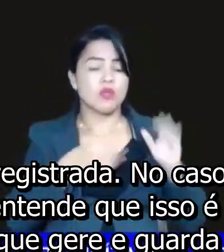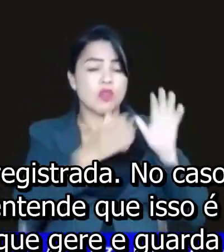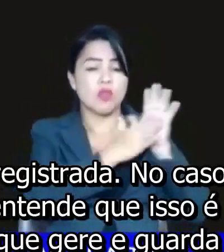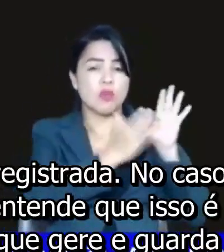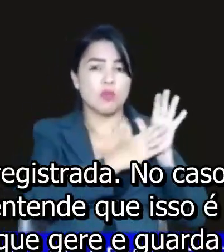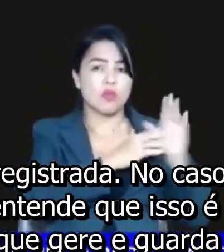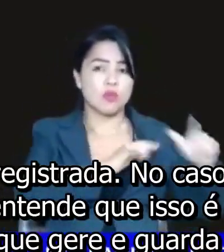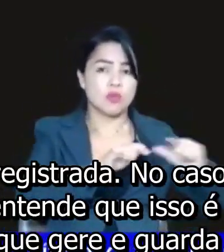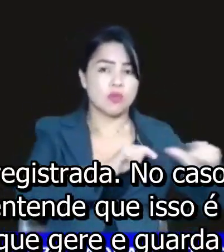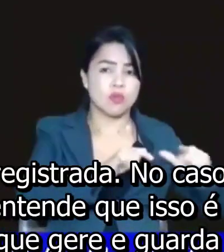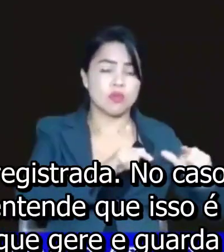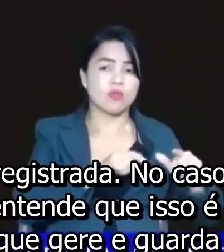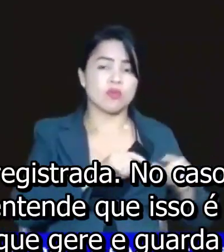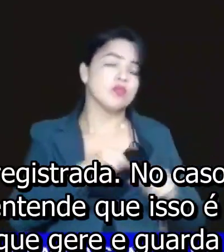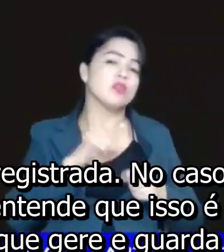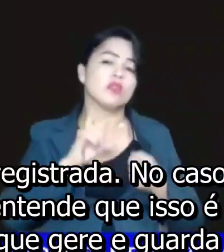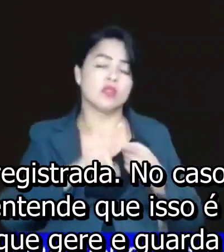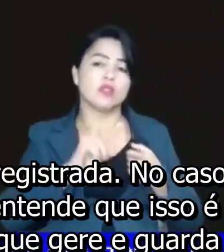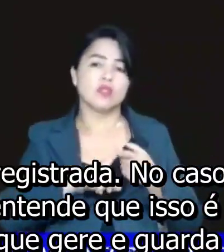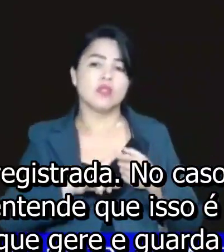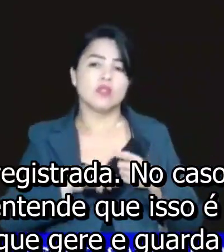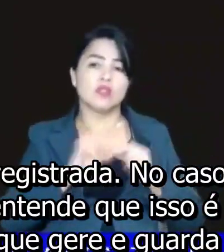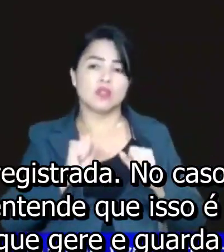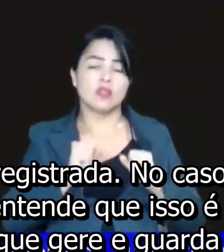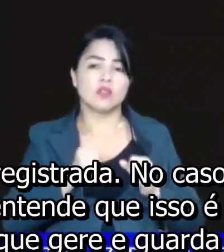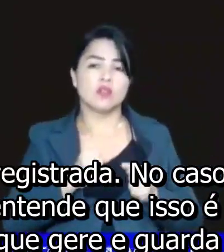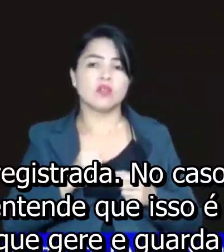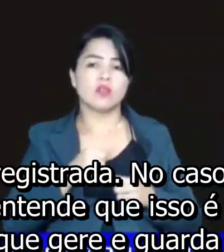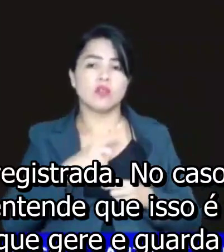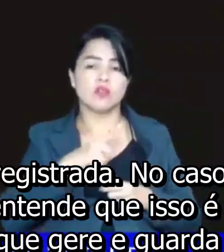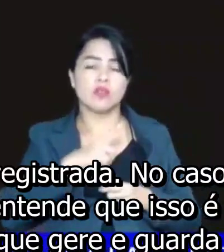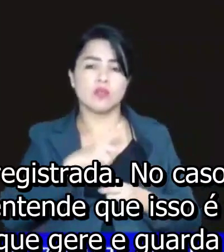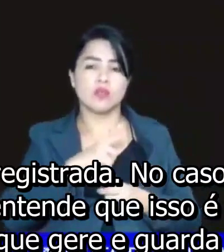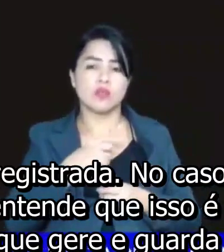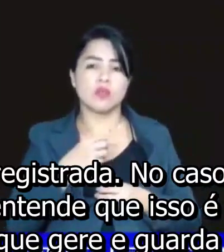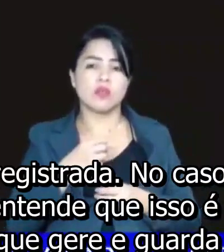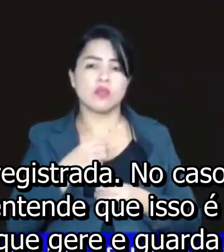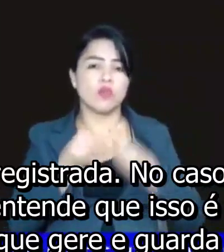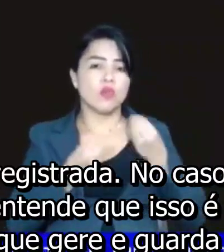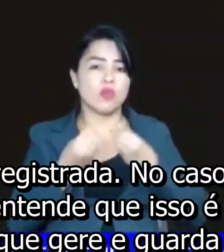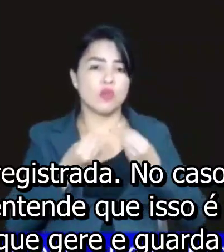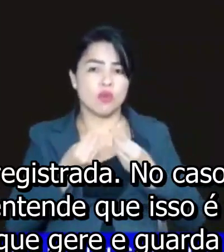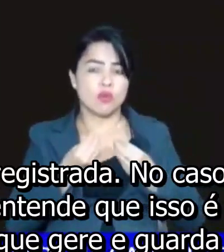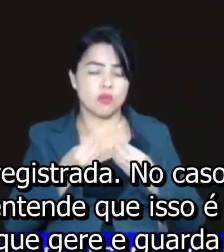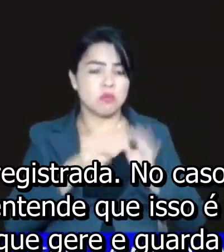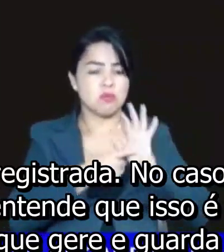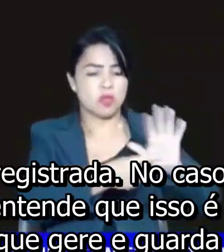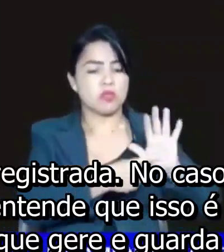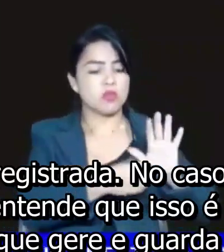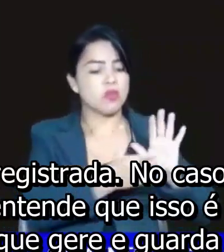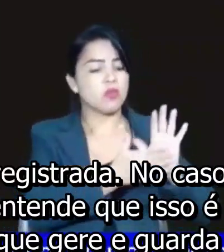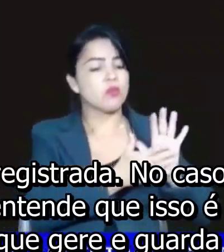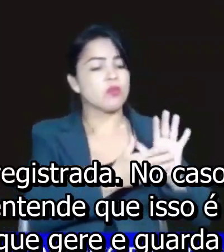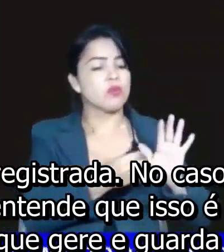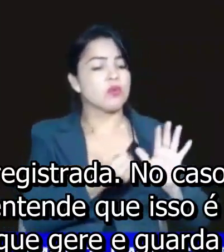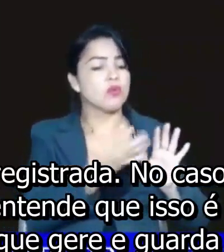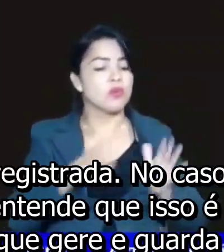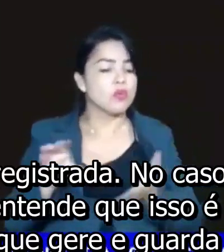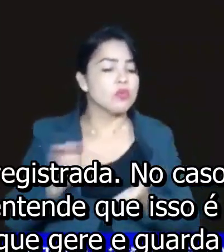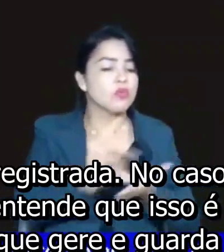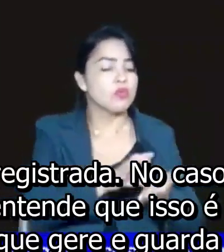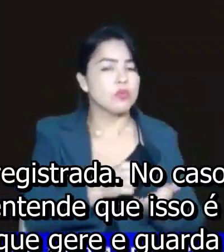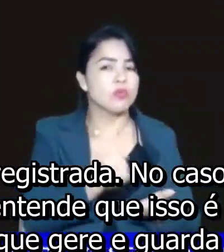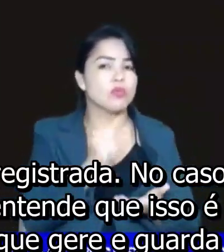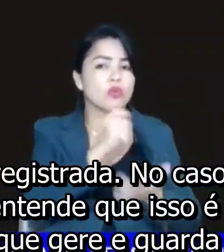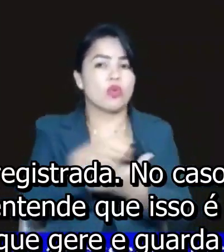serviço prestado e justifiquem o gasto, a despesa eleitoral registrada. No caso dos